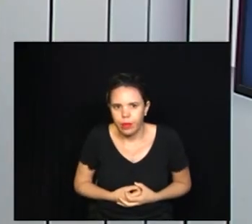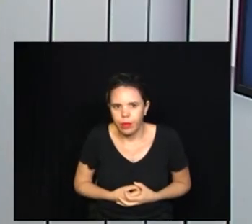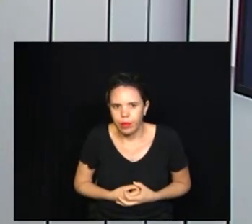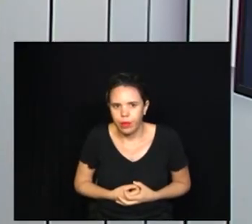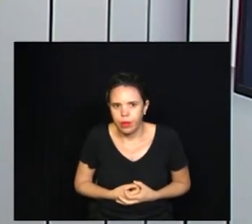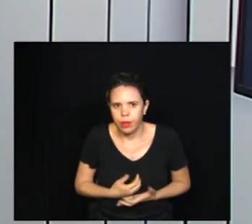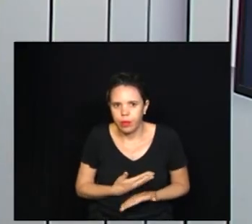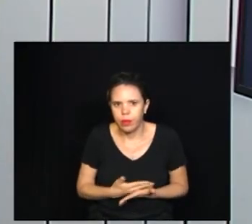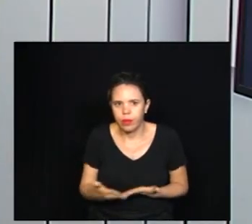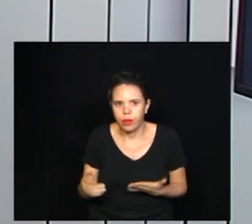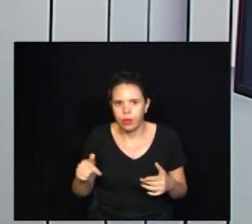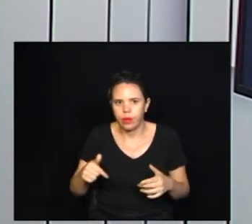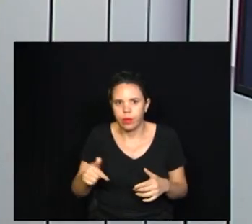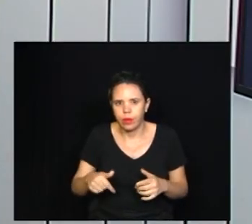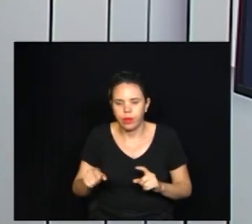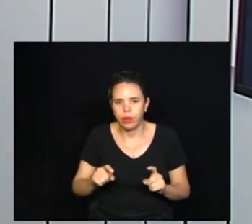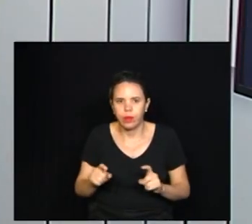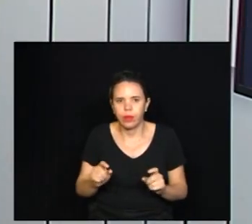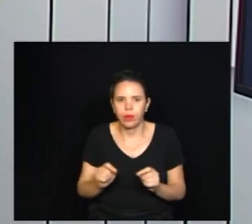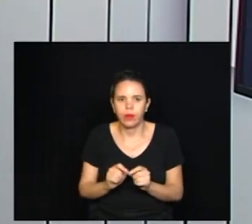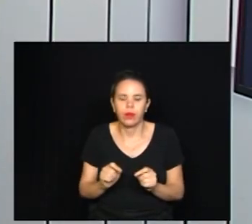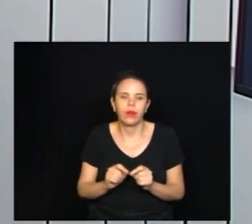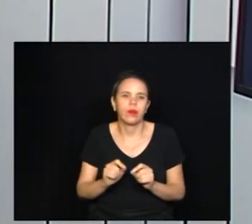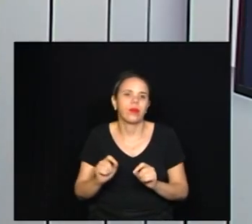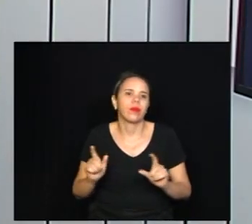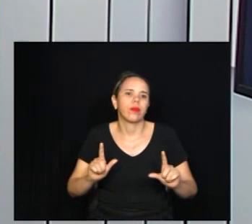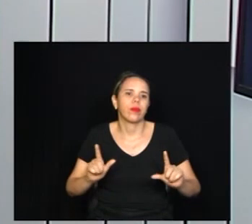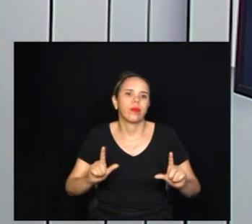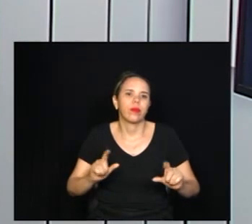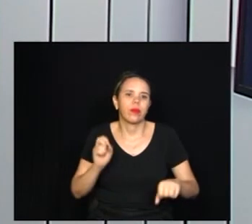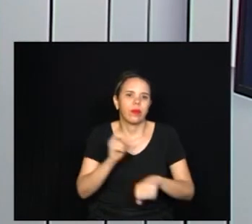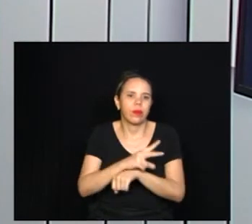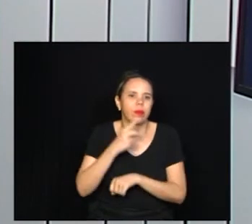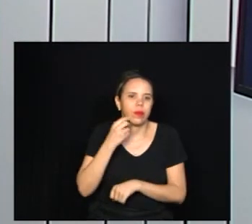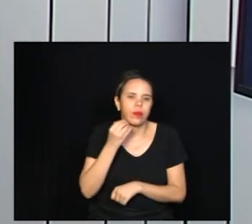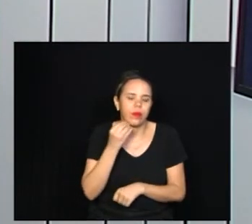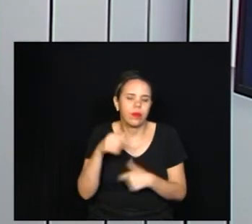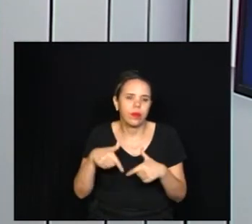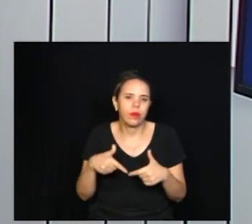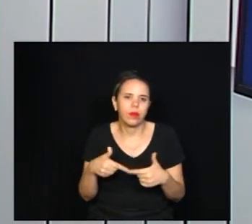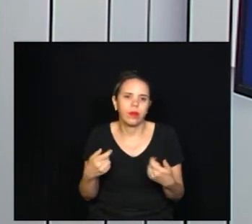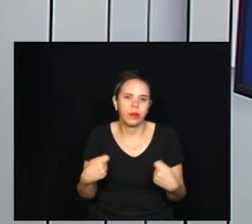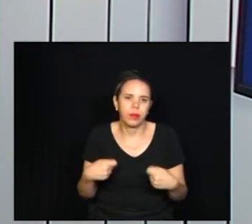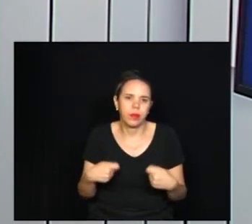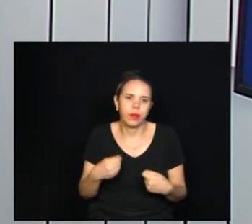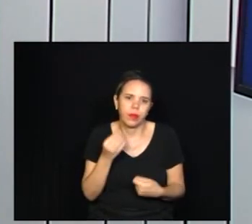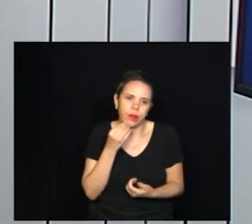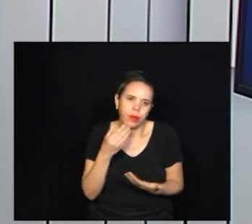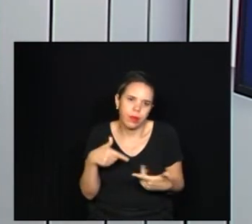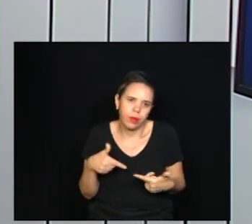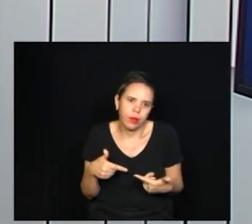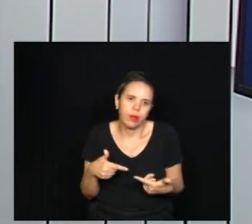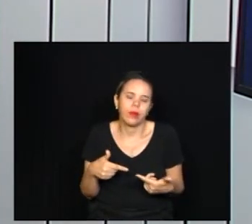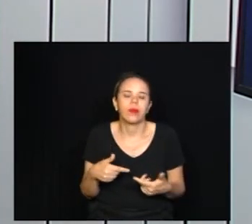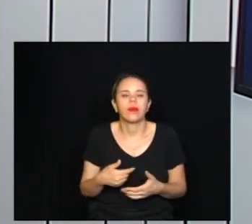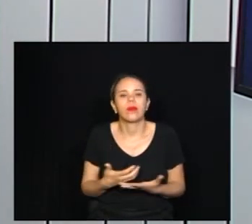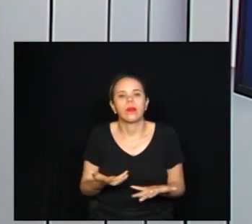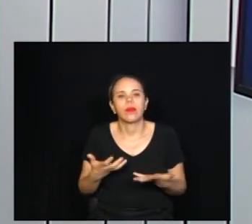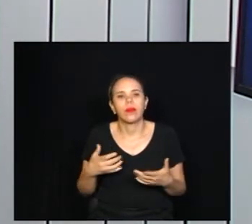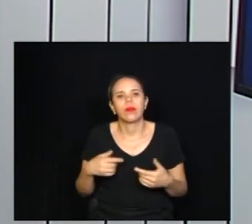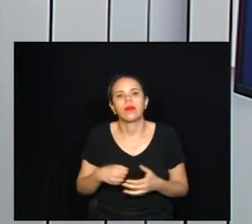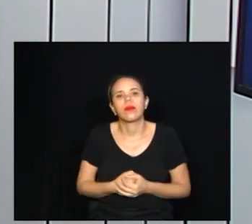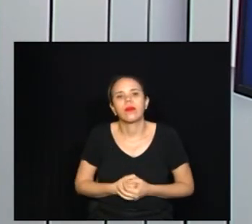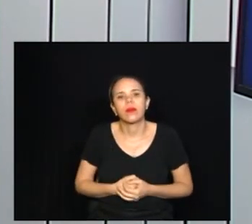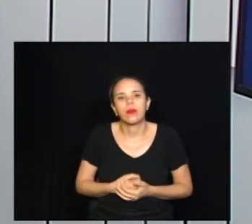Bom, e nós vamos começar esta edição falando sobre emprego. Você que está em busca de uma oportunidade no mercado de